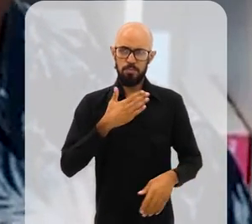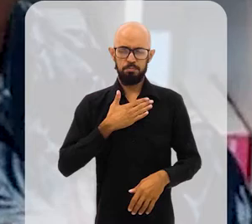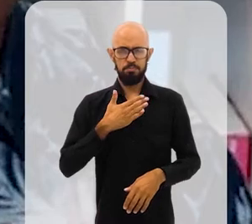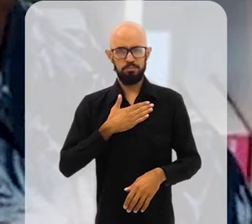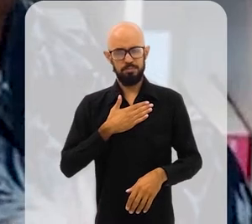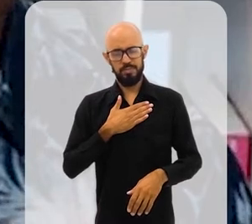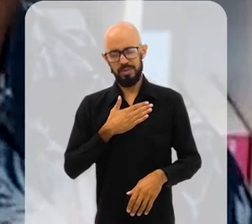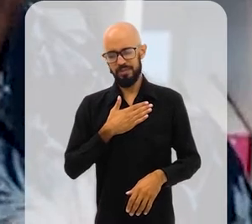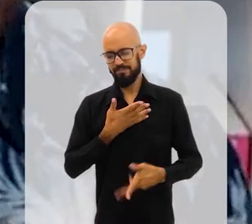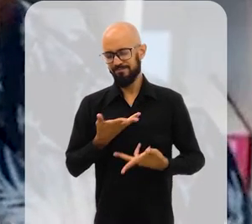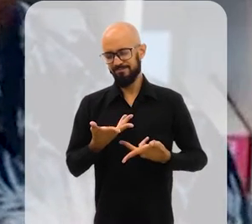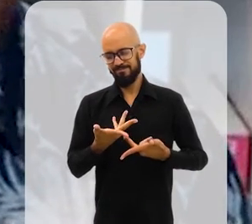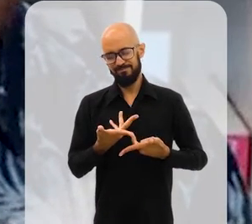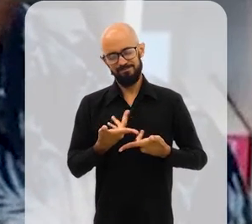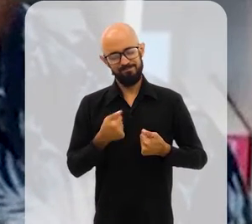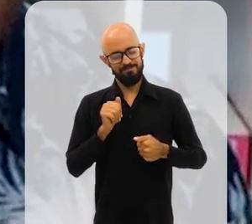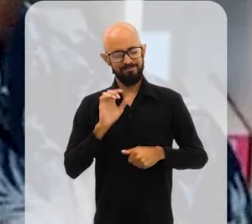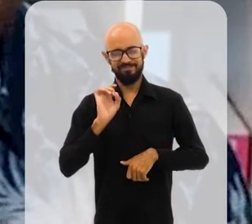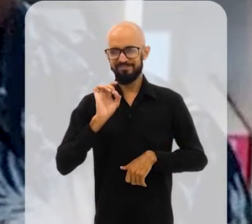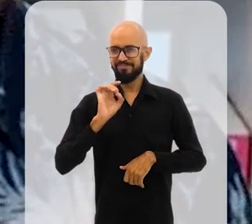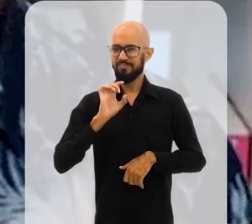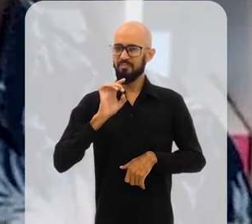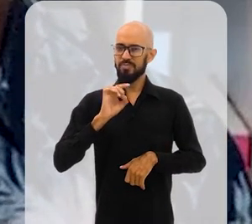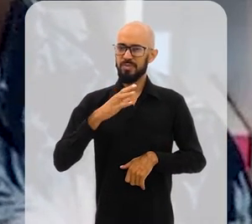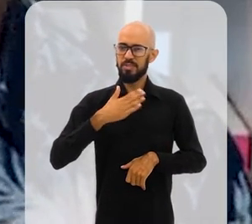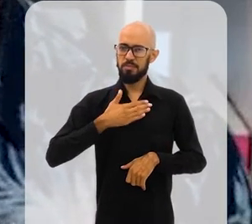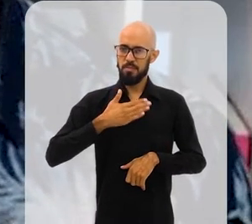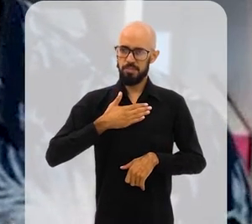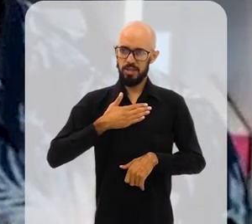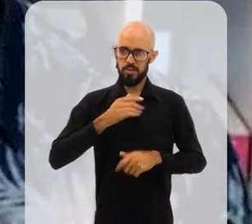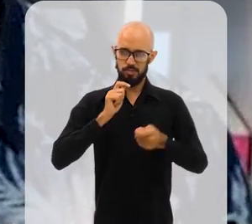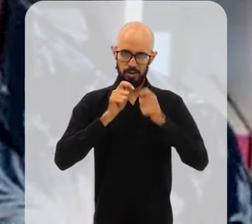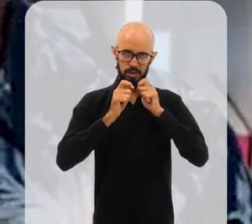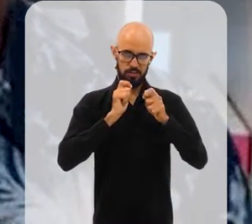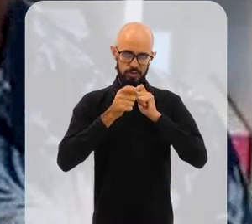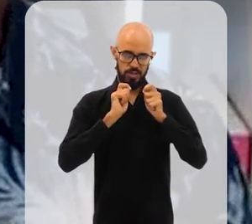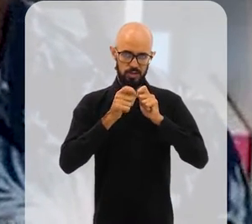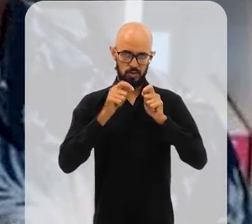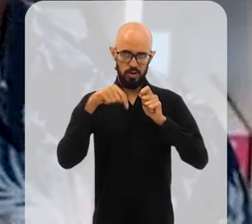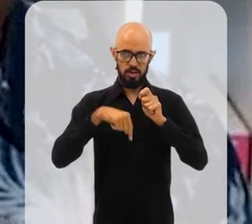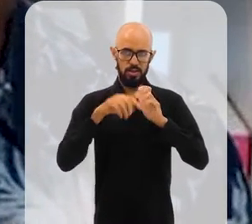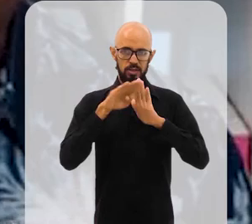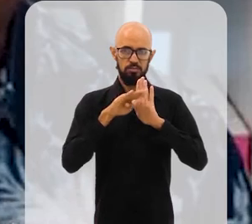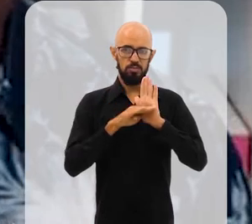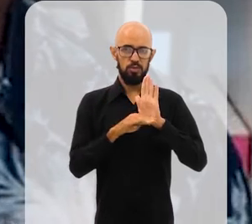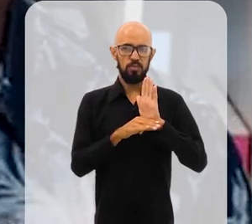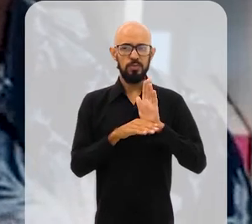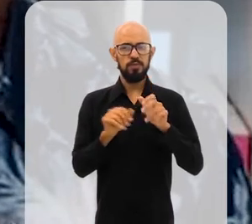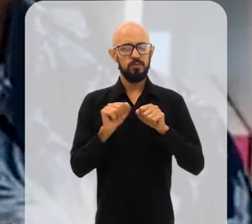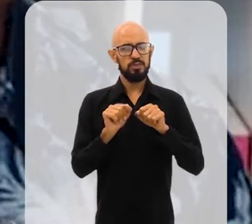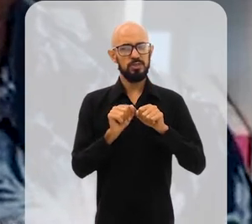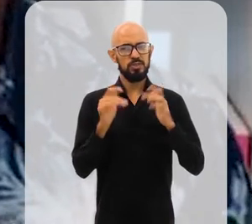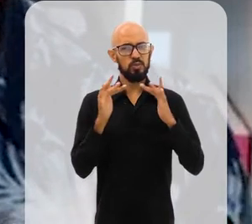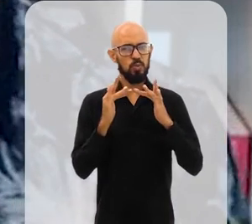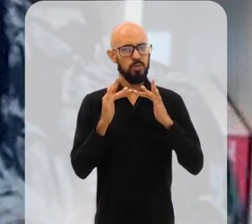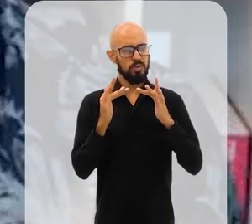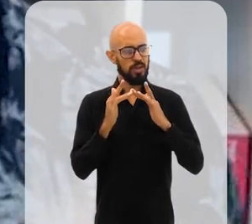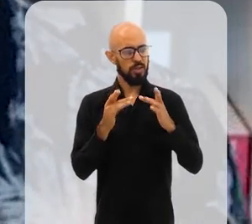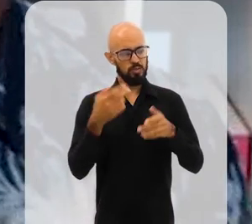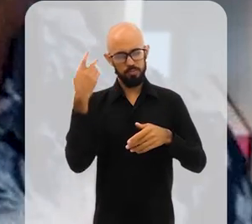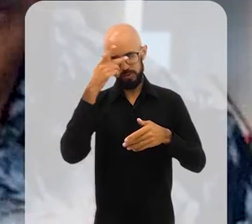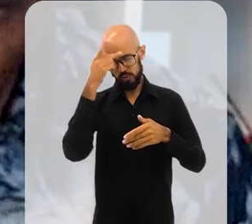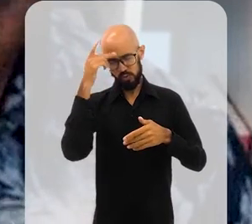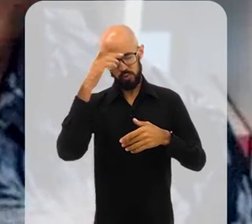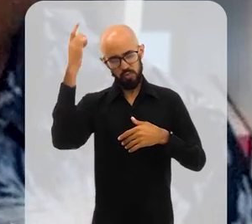eu considero que é um privilégio para mim, como entrevistador nesse programa, fazer esse contato,